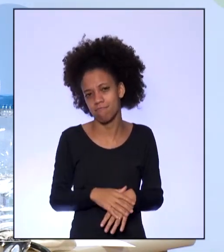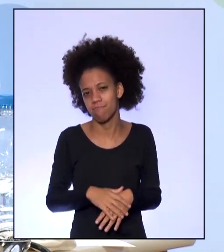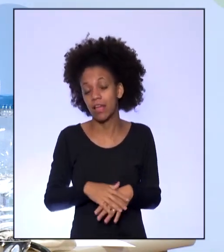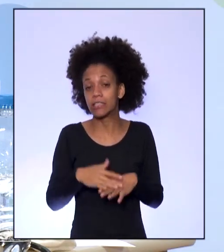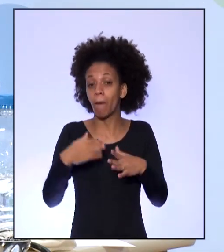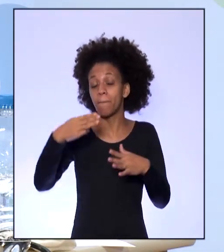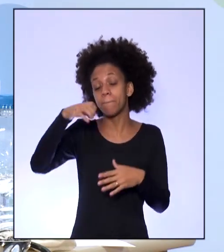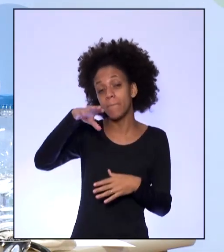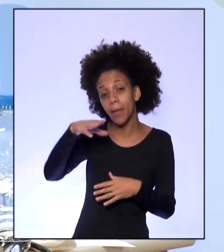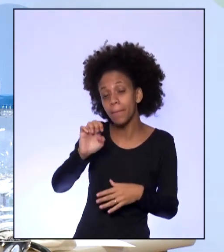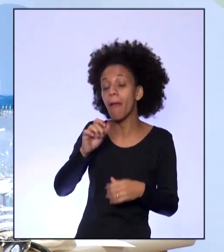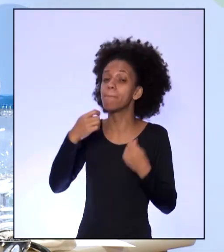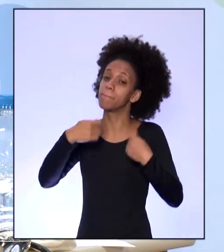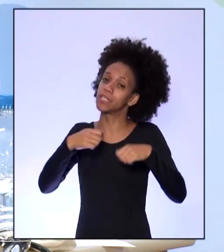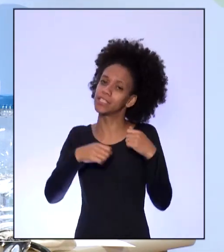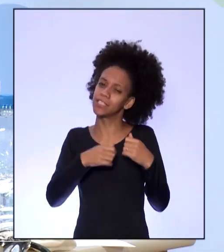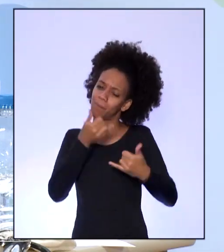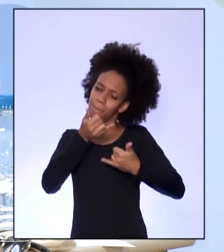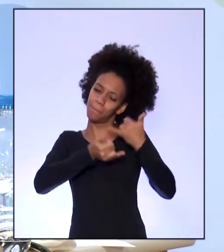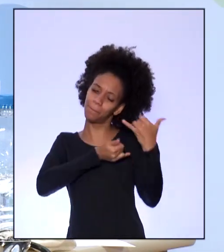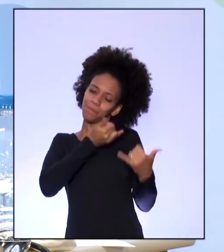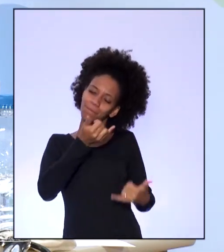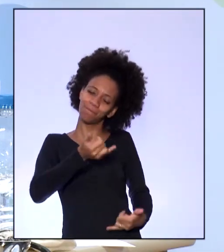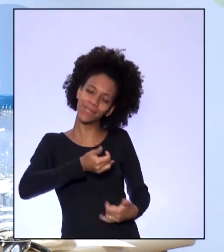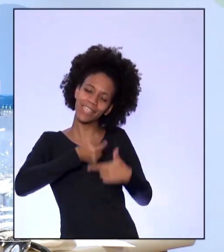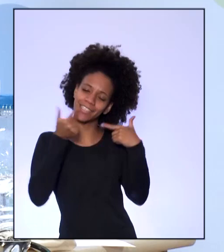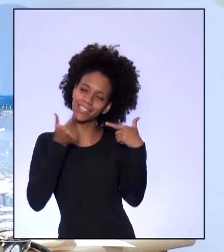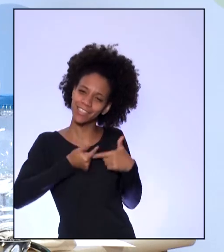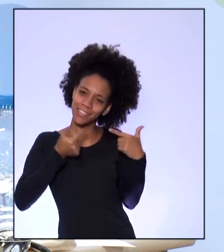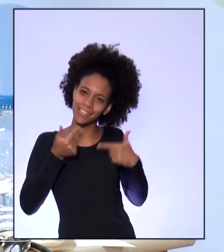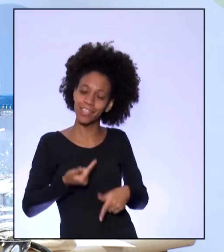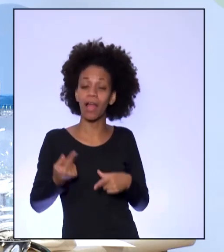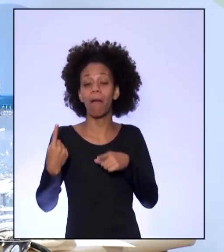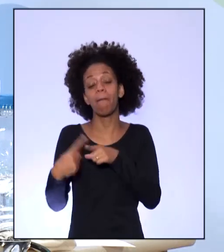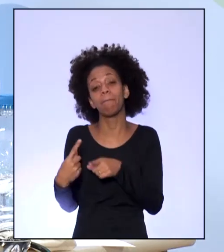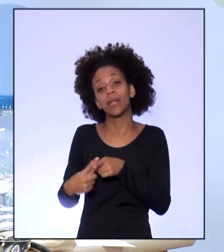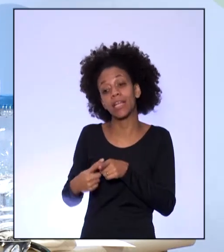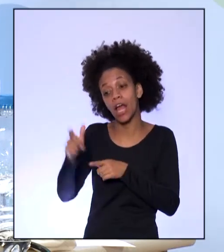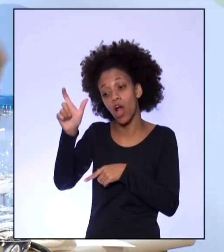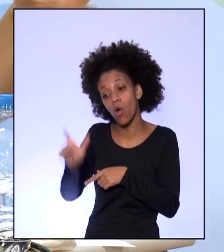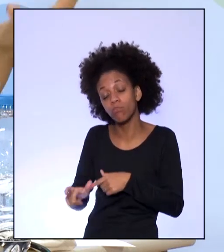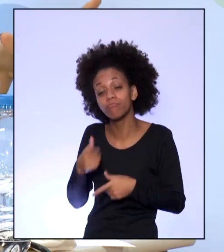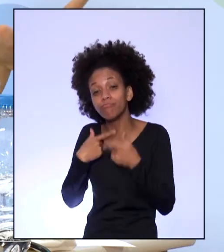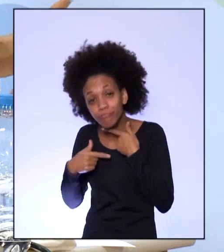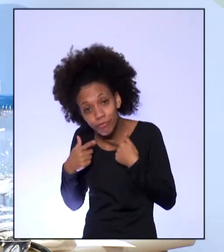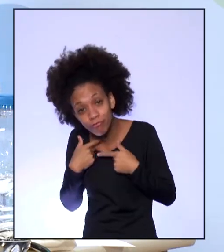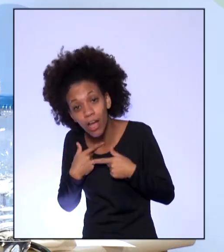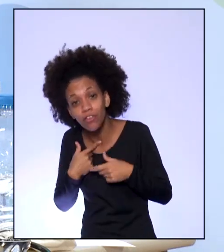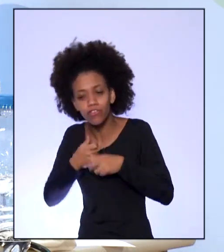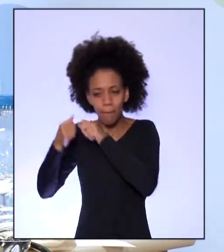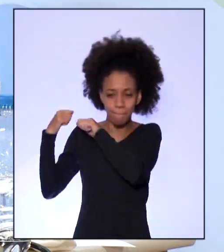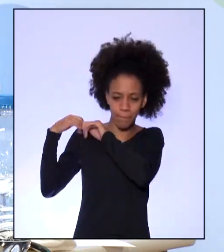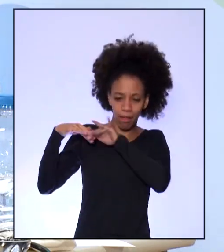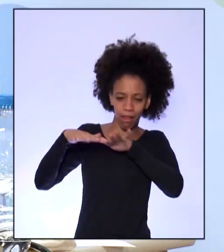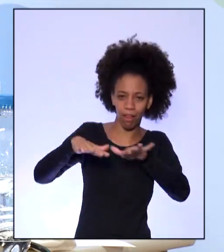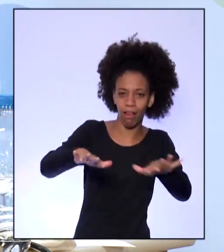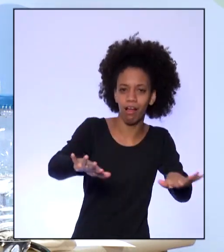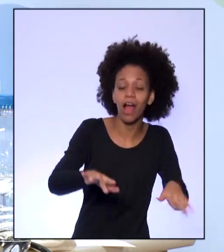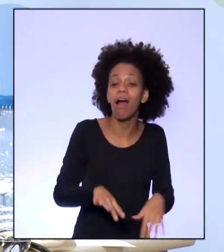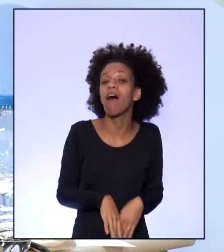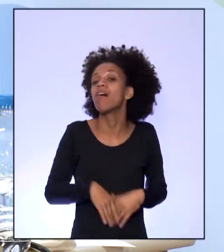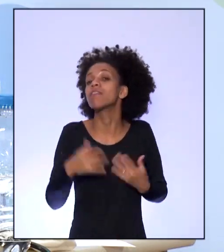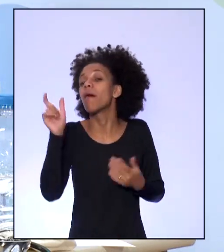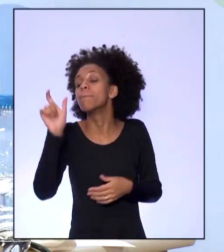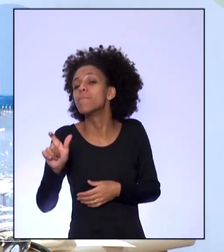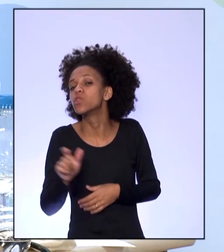tem que ter um pouco de humor para que a outra pessoa tenha vontade de espalhar para todo mundo. Quem é que nunca virou